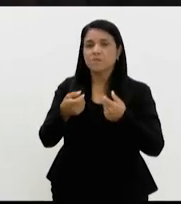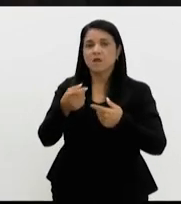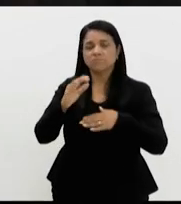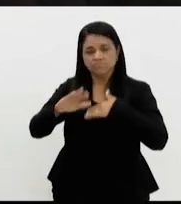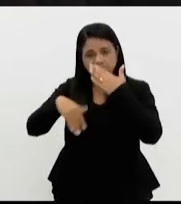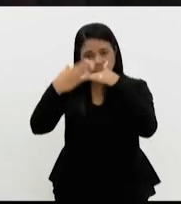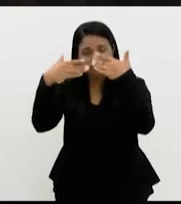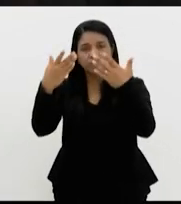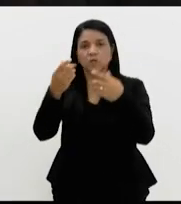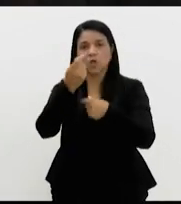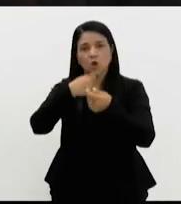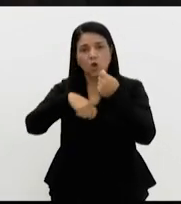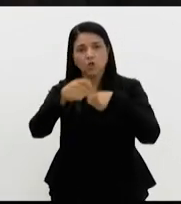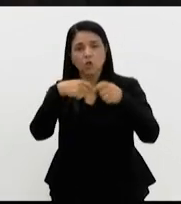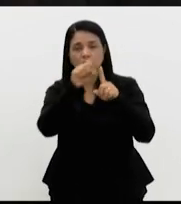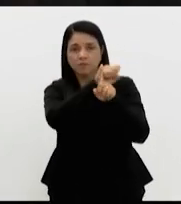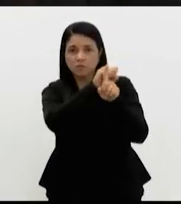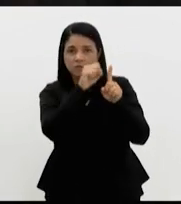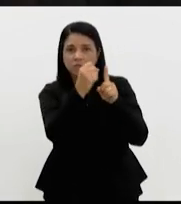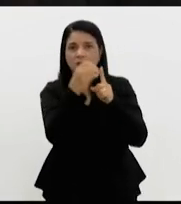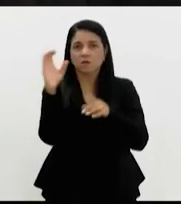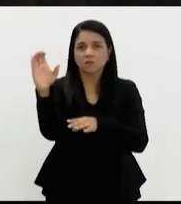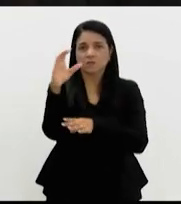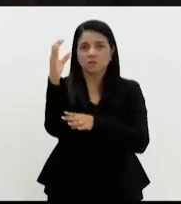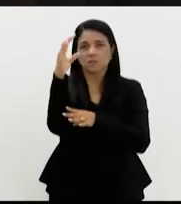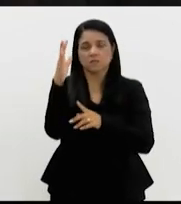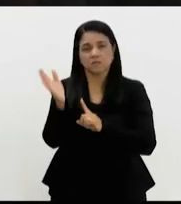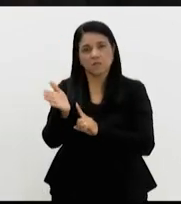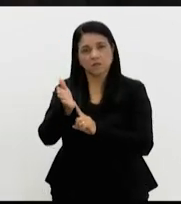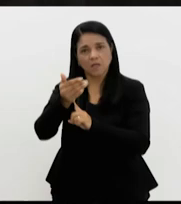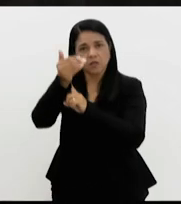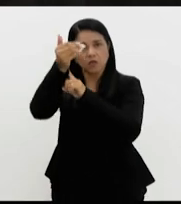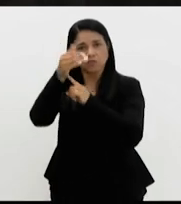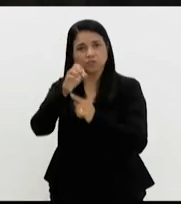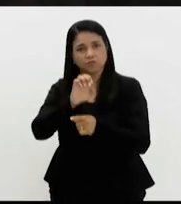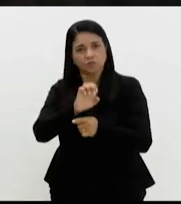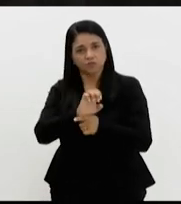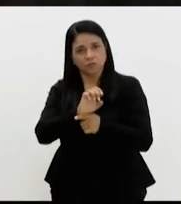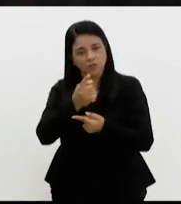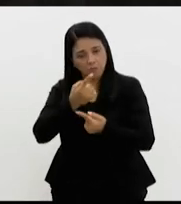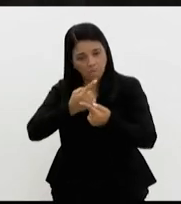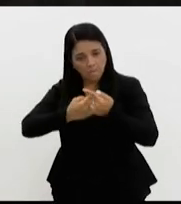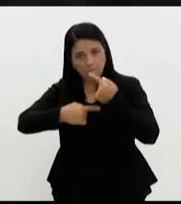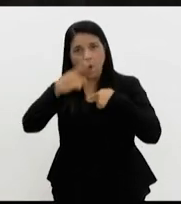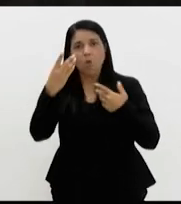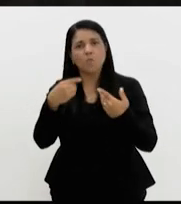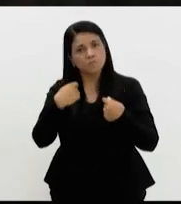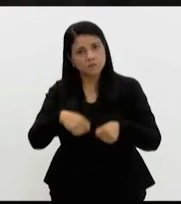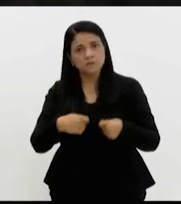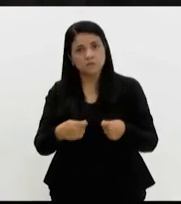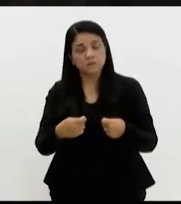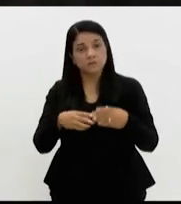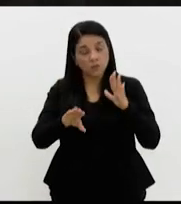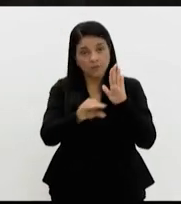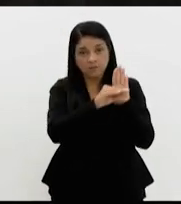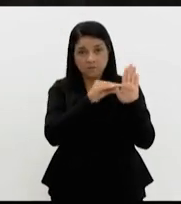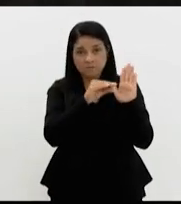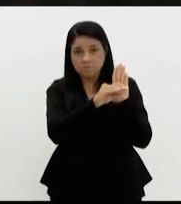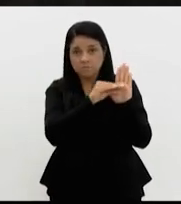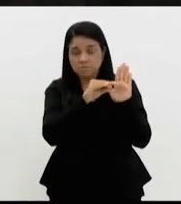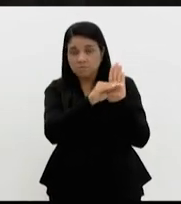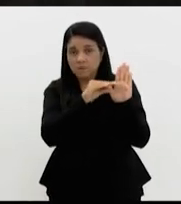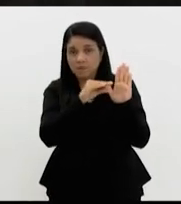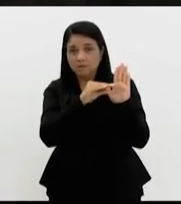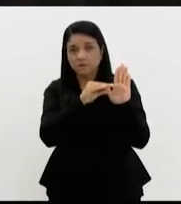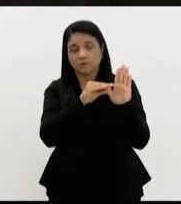econômica, social, da ciência e da tecnologia do nosso Estado. Então, as emendas virão